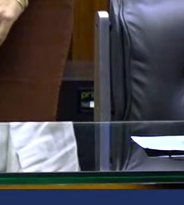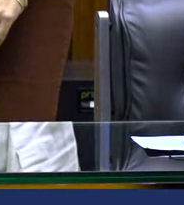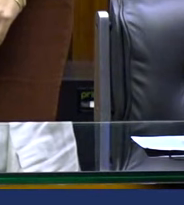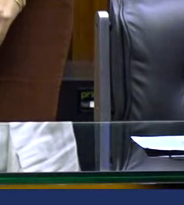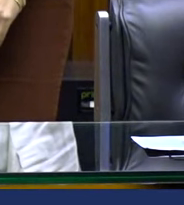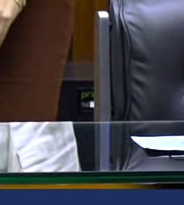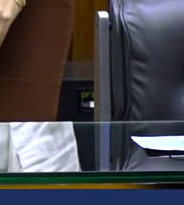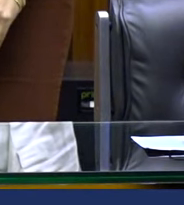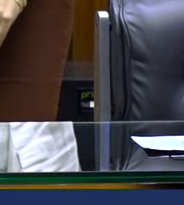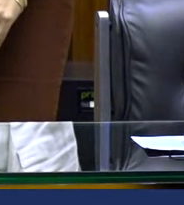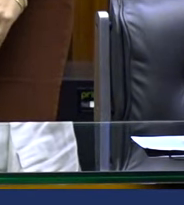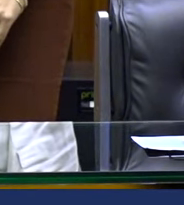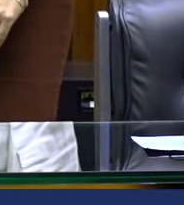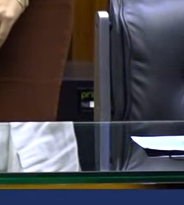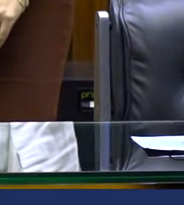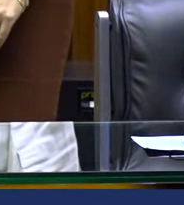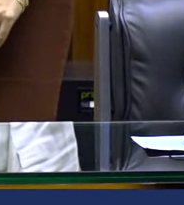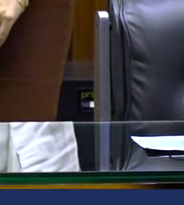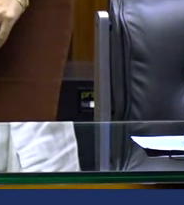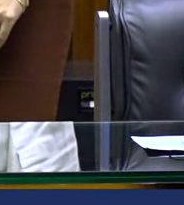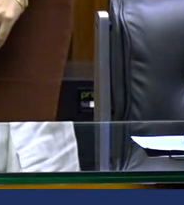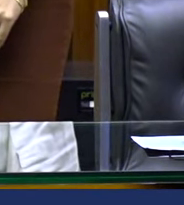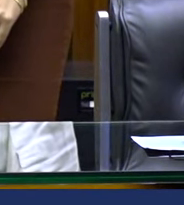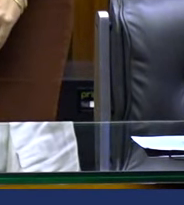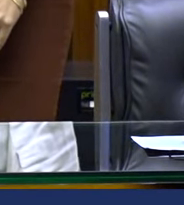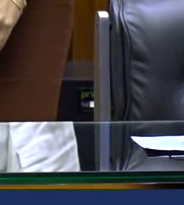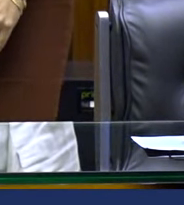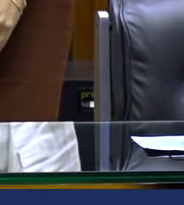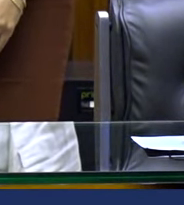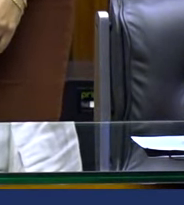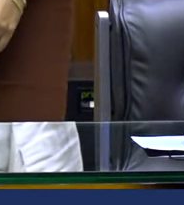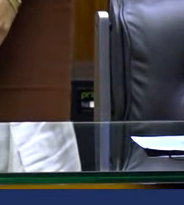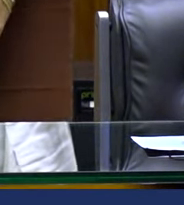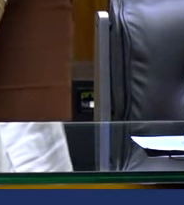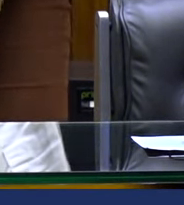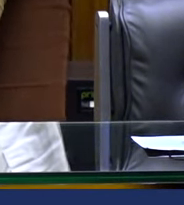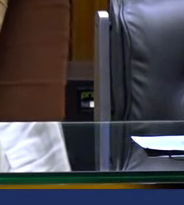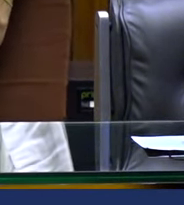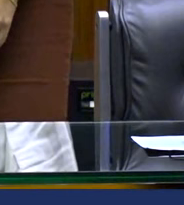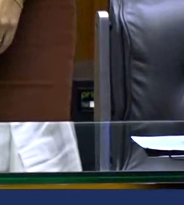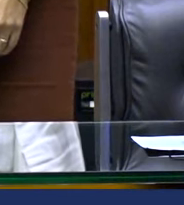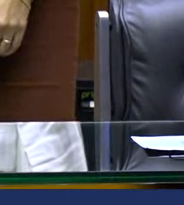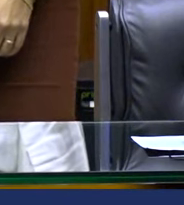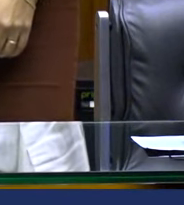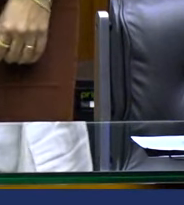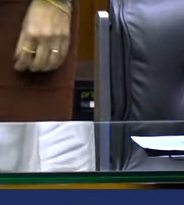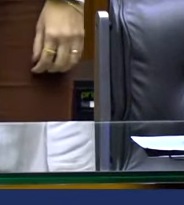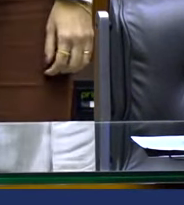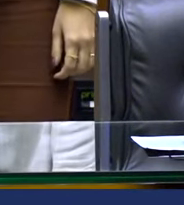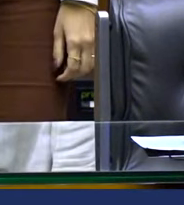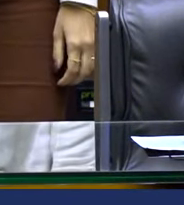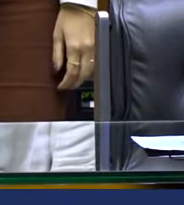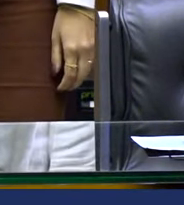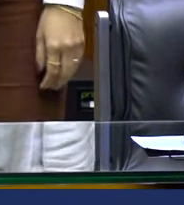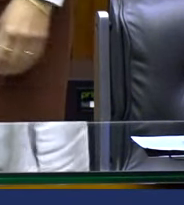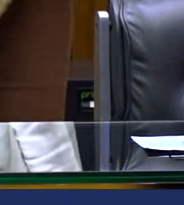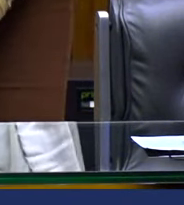soberano, produtivo e competindo no mundo da forma que ele pode e deve. Tendo sido alcançada a